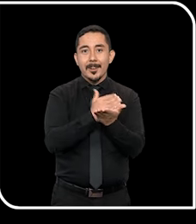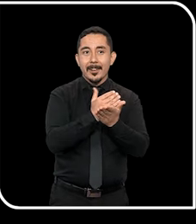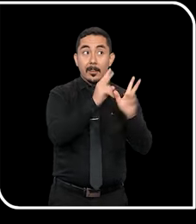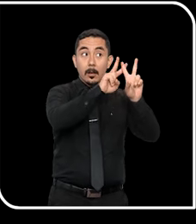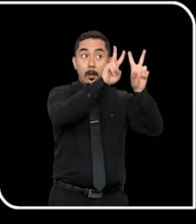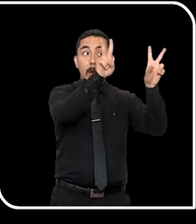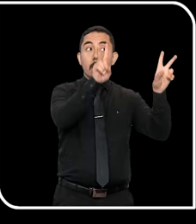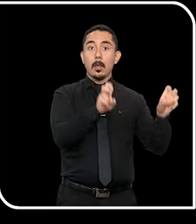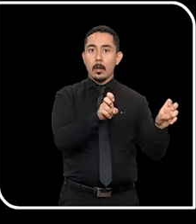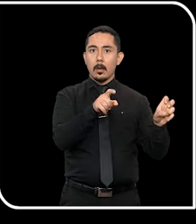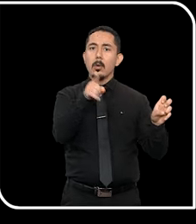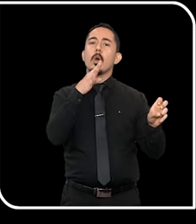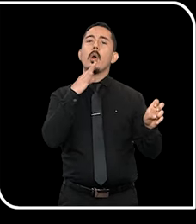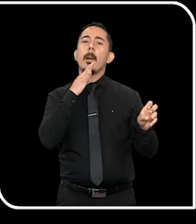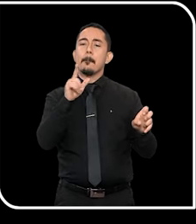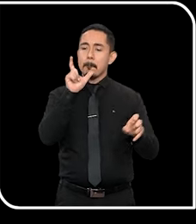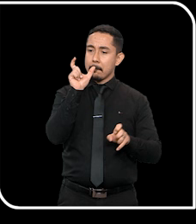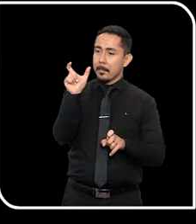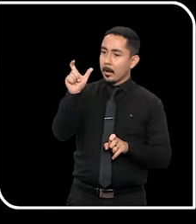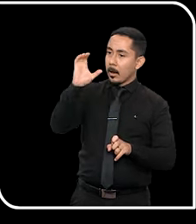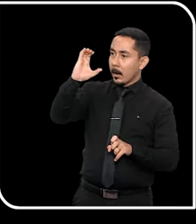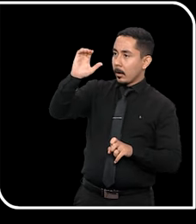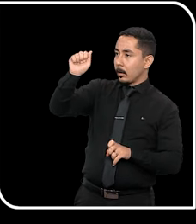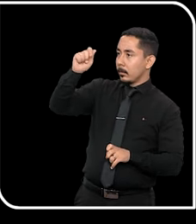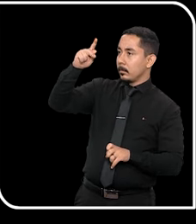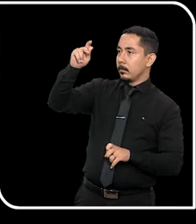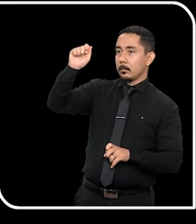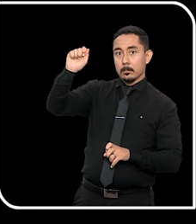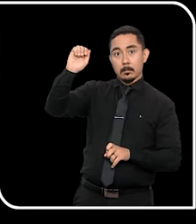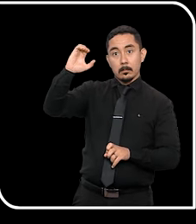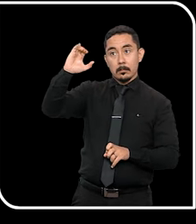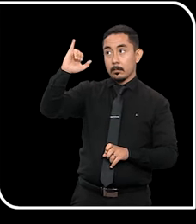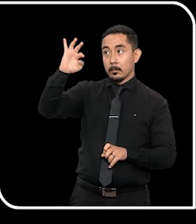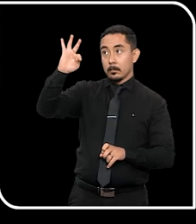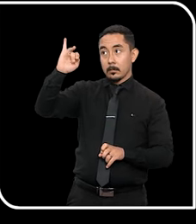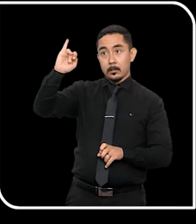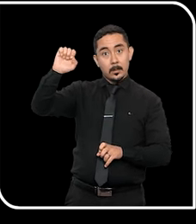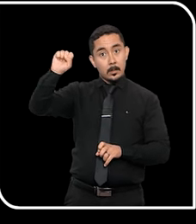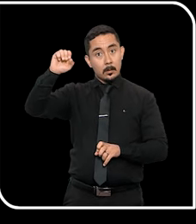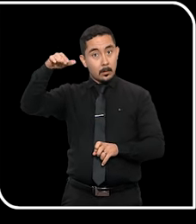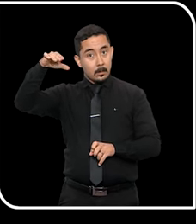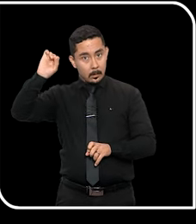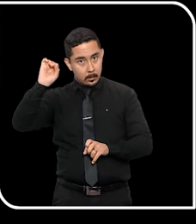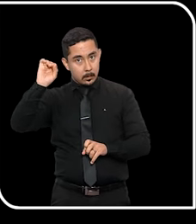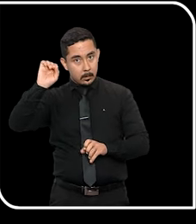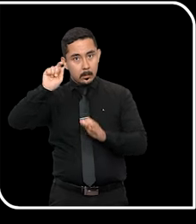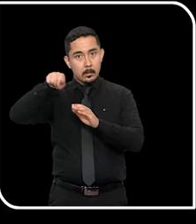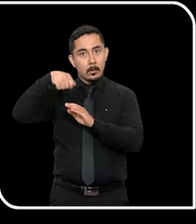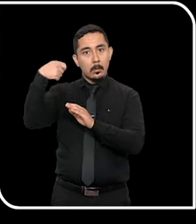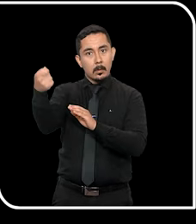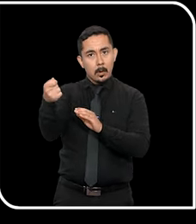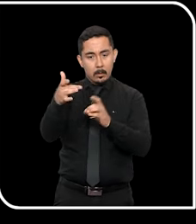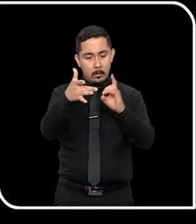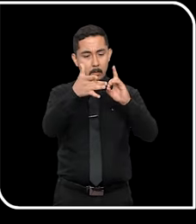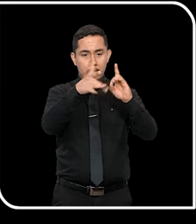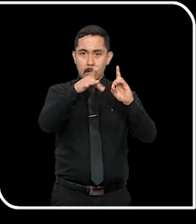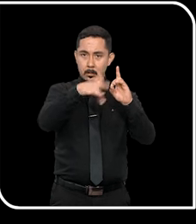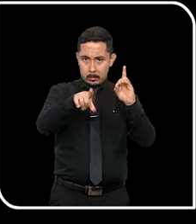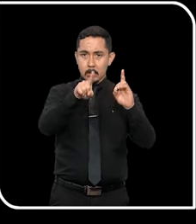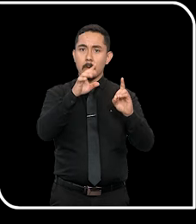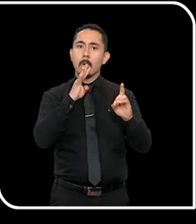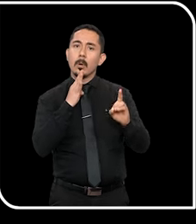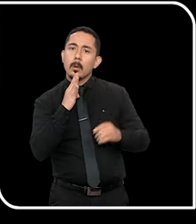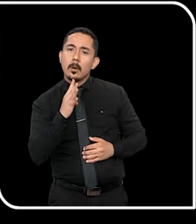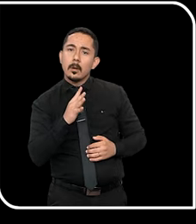ouviu falar sobre capacitismo E aí antes de definir né já tá aqui vocês vão ler